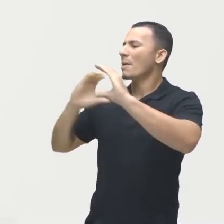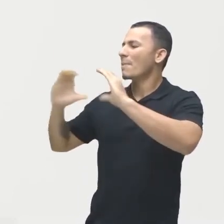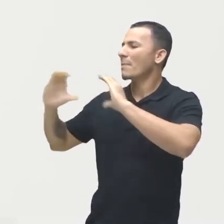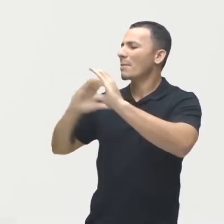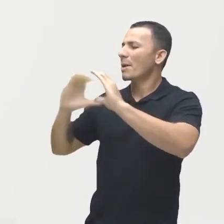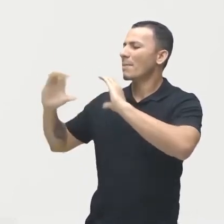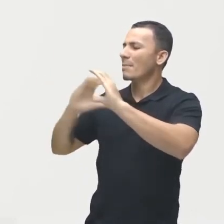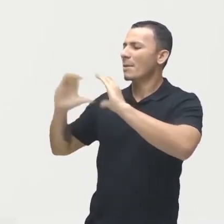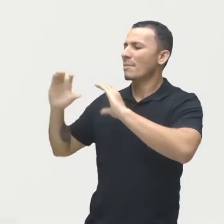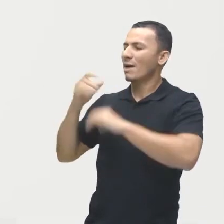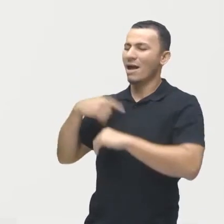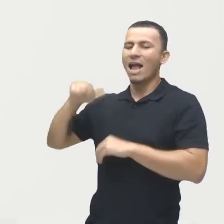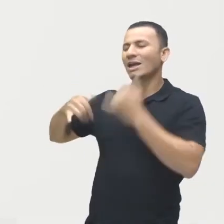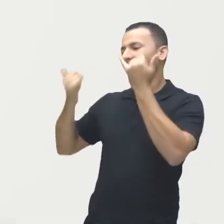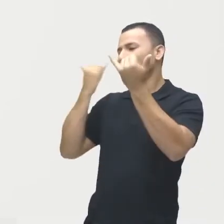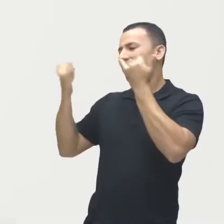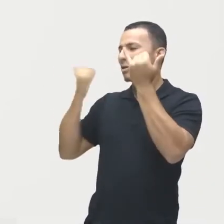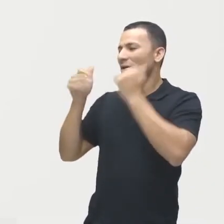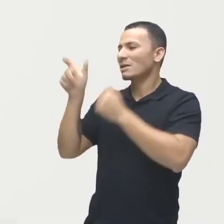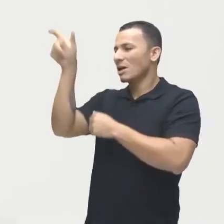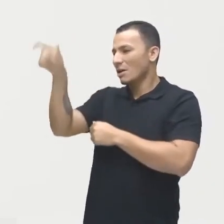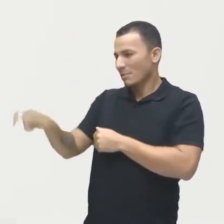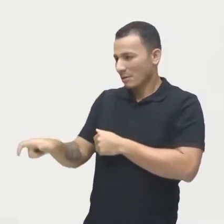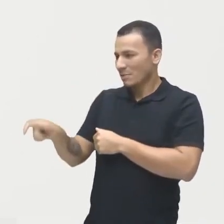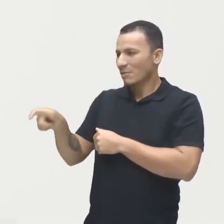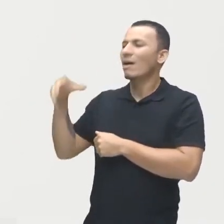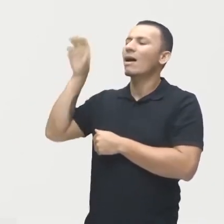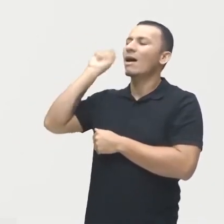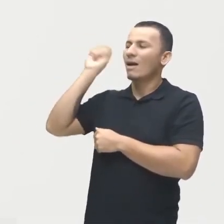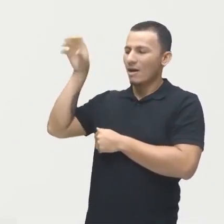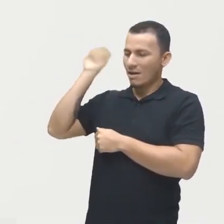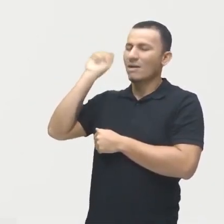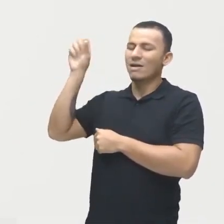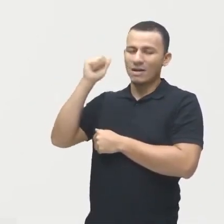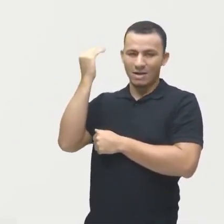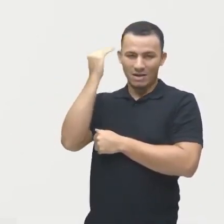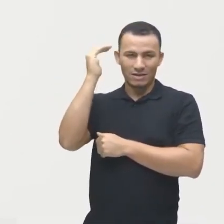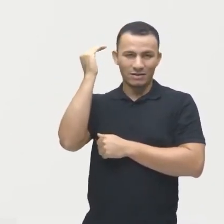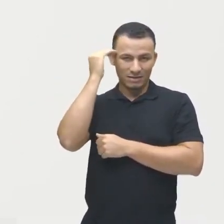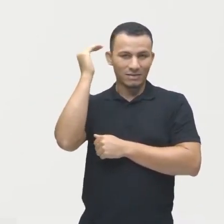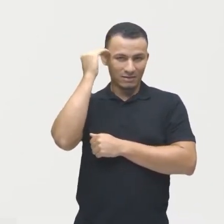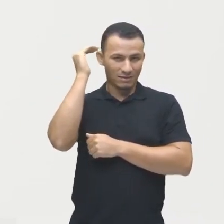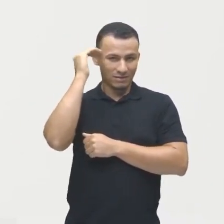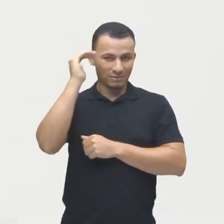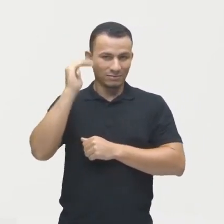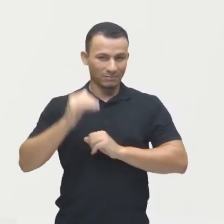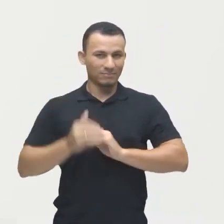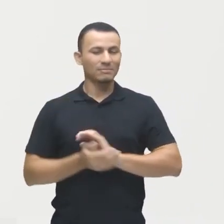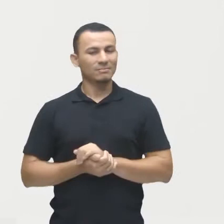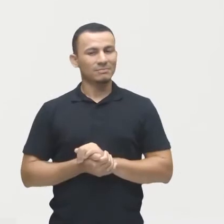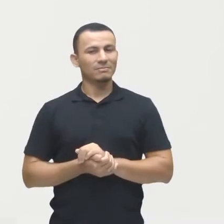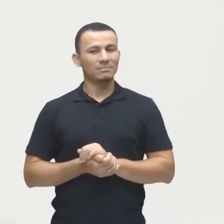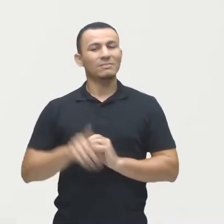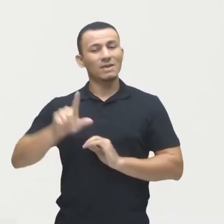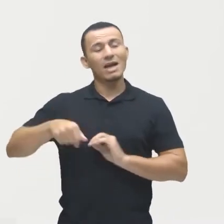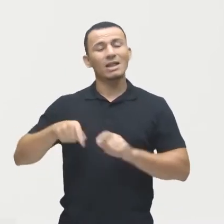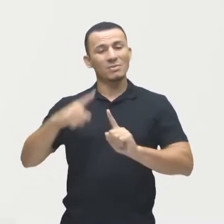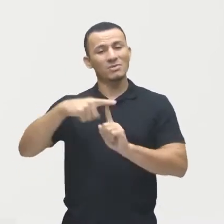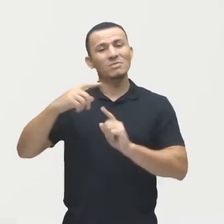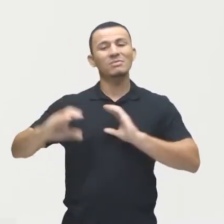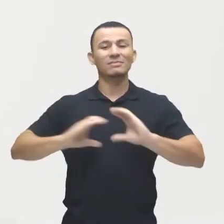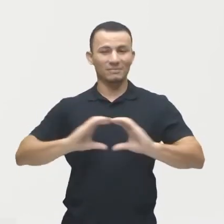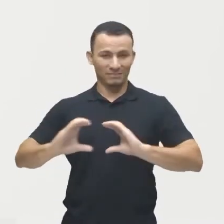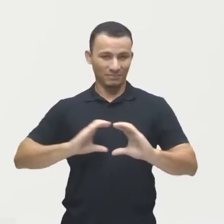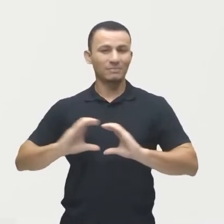ar está levando a informação para o ouvido da outra pessoa e o receptor já está recebendo, e assim vai a comunicação